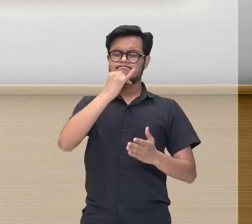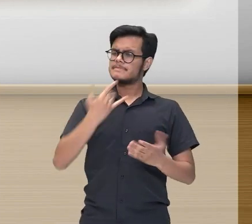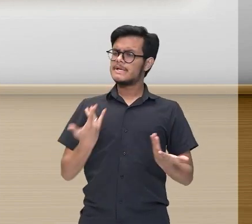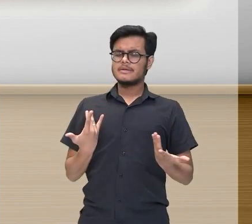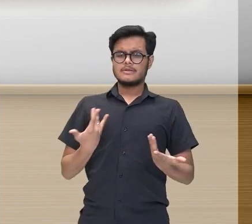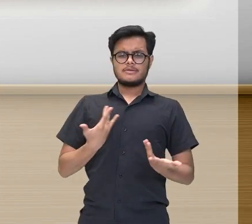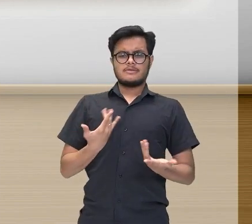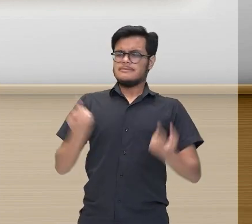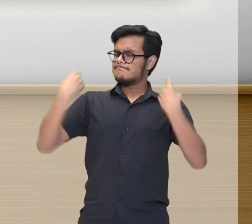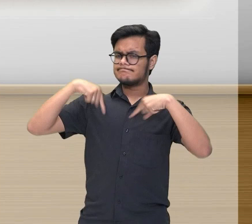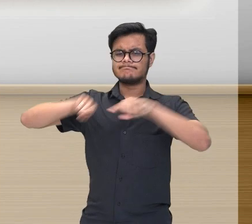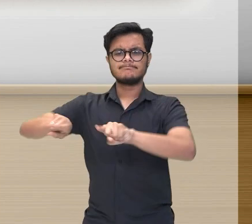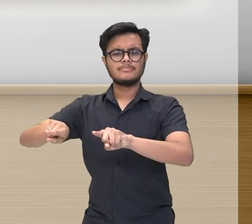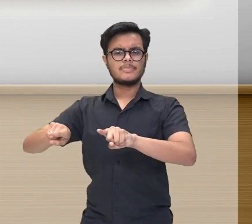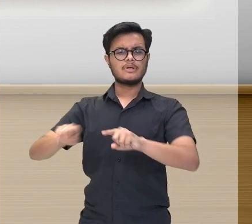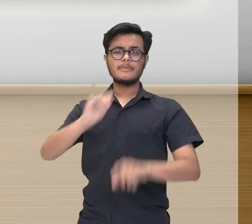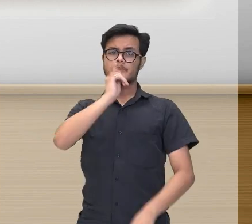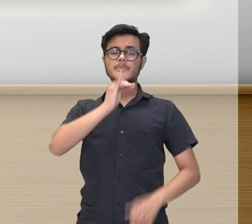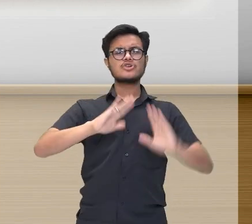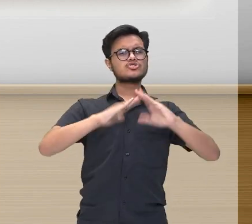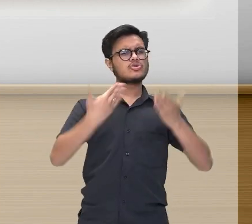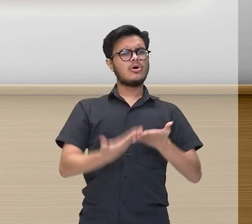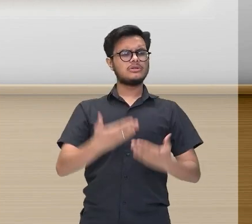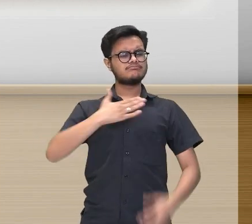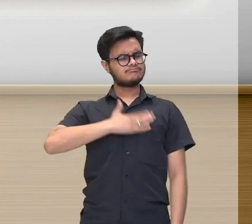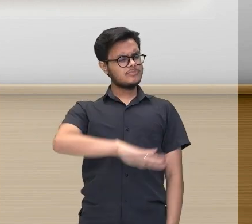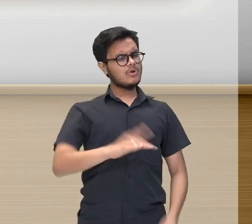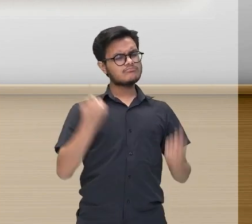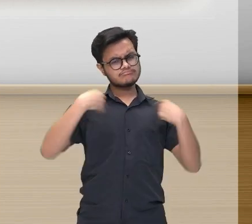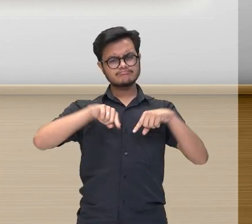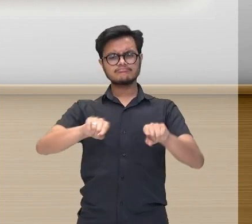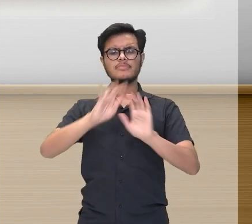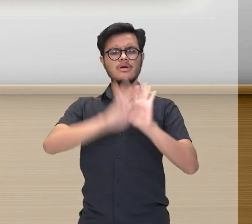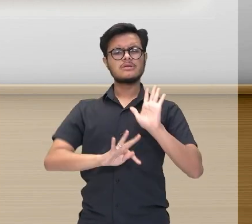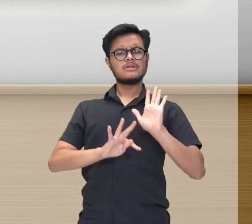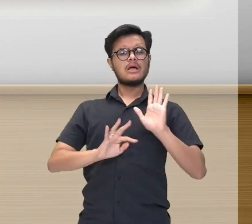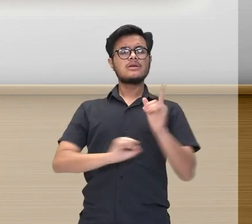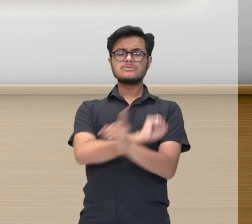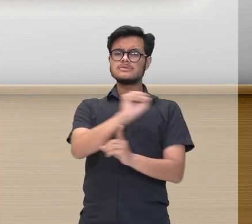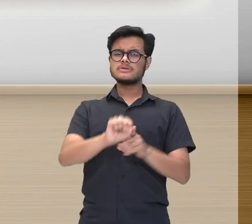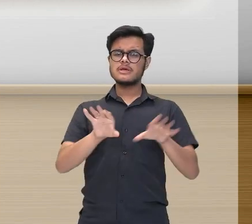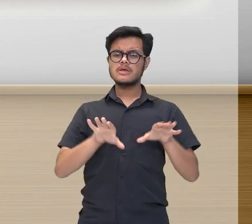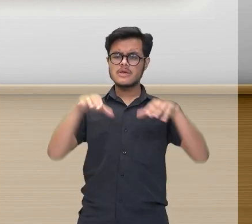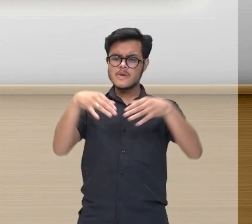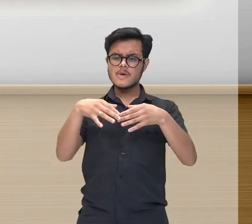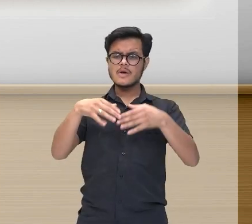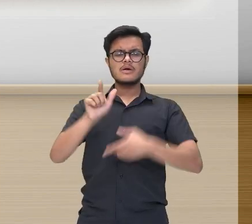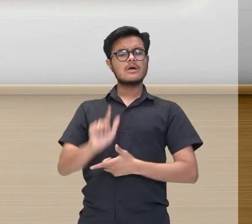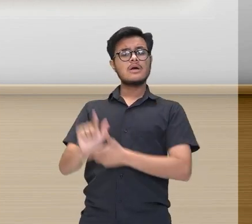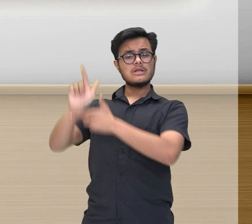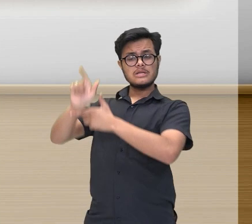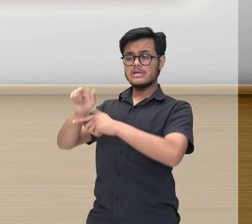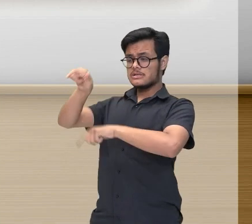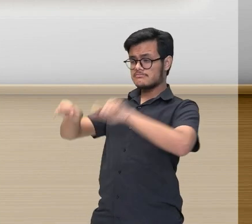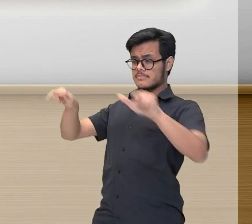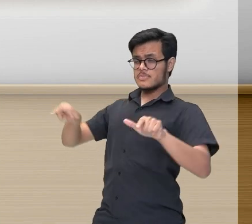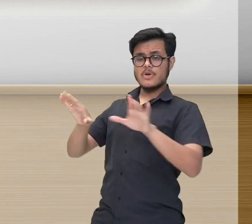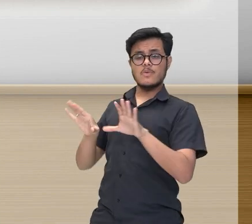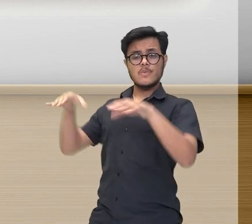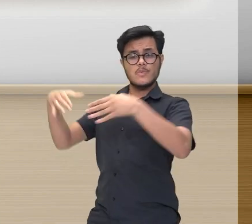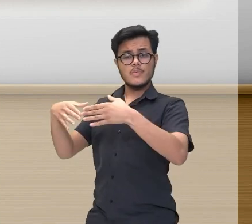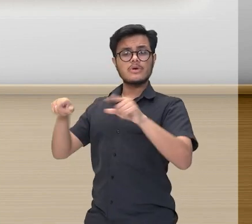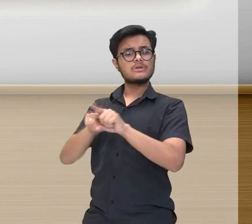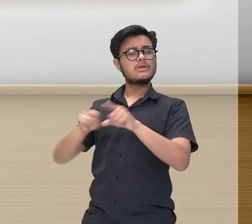aí na sua escola, né, na própria sociedade, com a sua comunidade, de repente com um líder comunitário, você também está